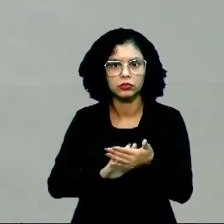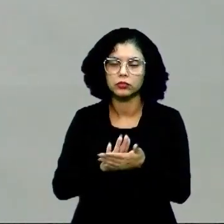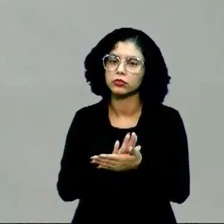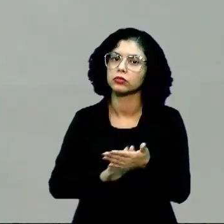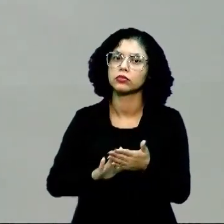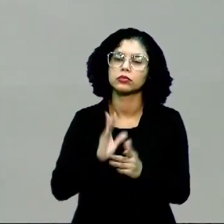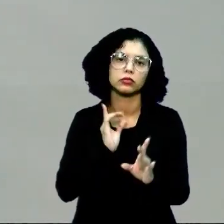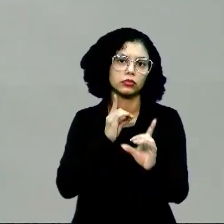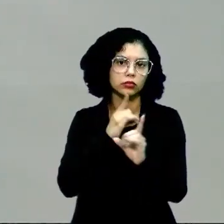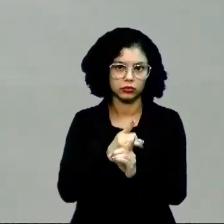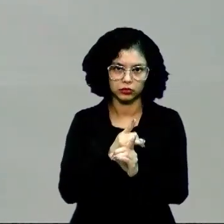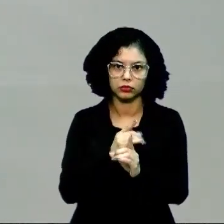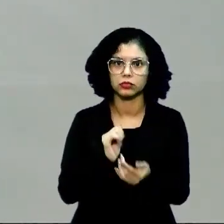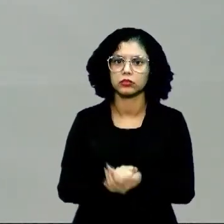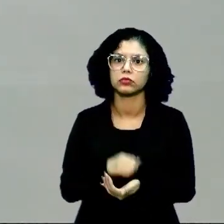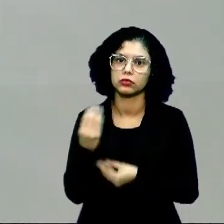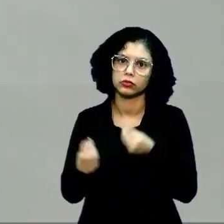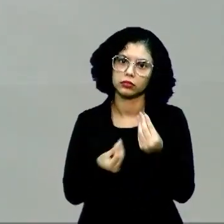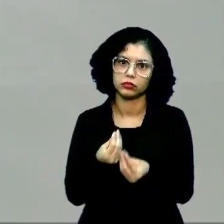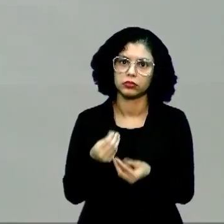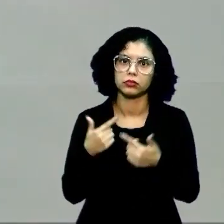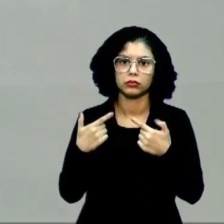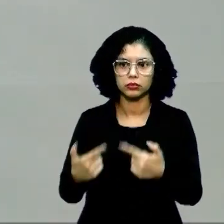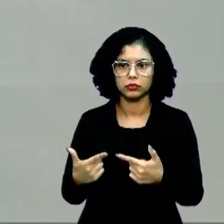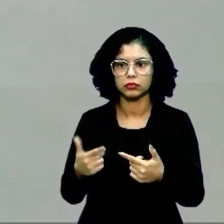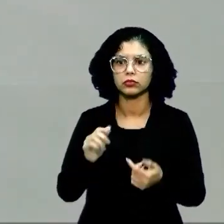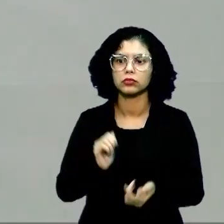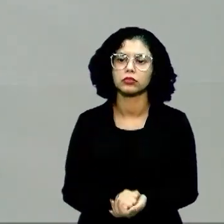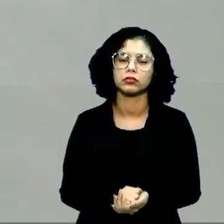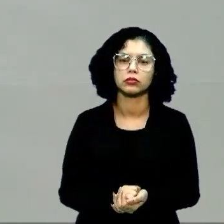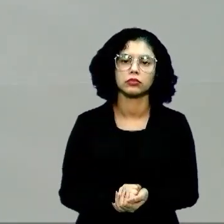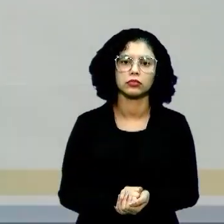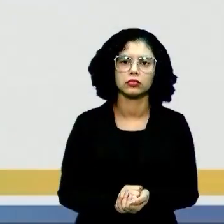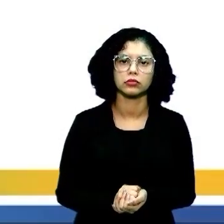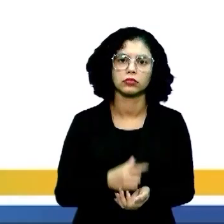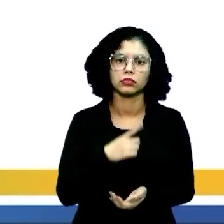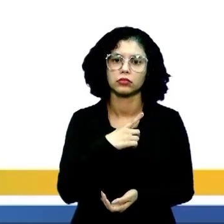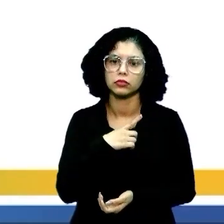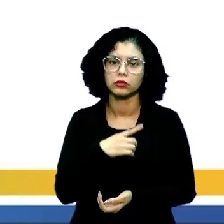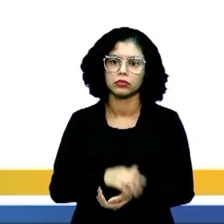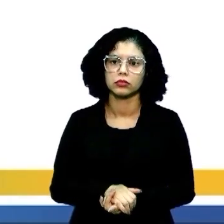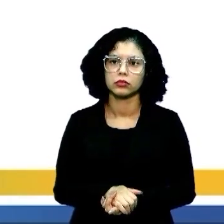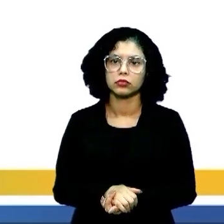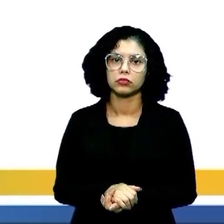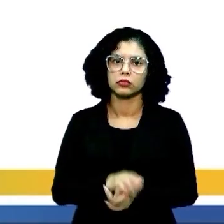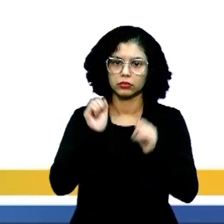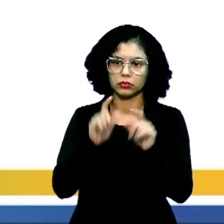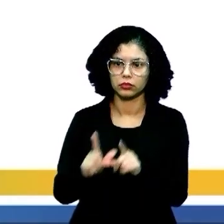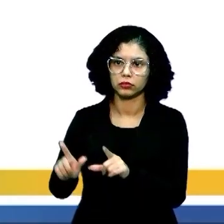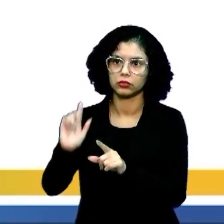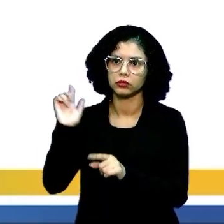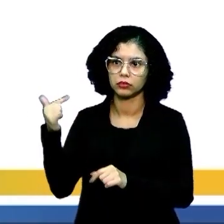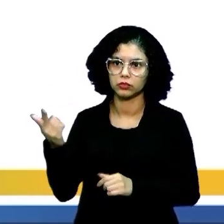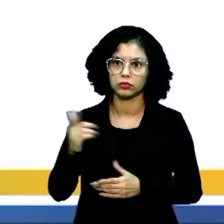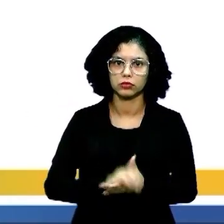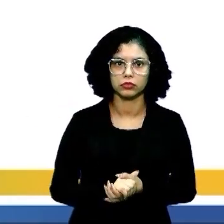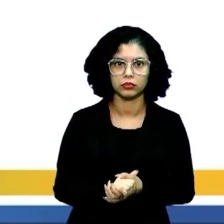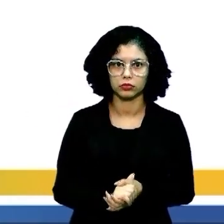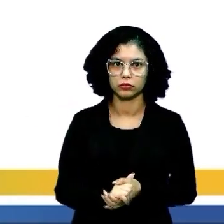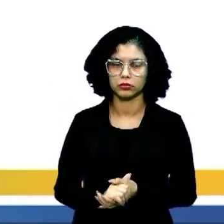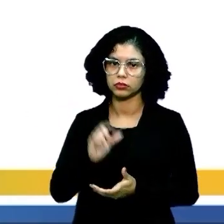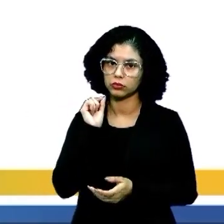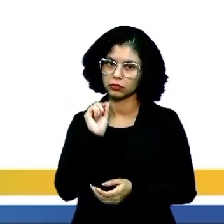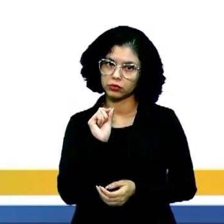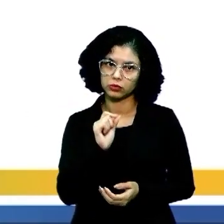maneira, encontrado tais armas no país. E o que a gente tem aqui, no slide seguinte, é o fato